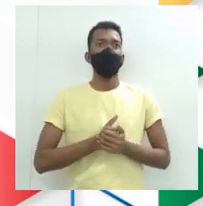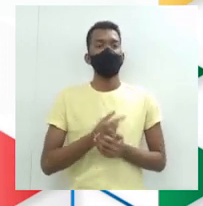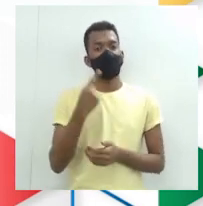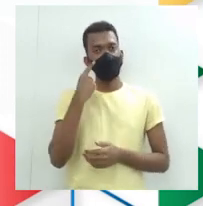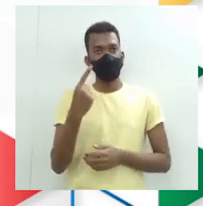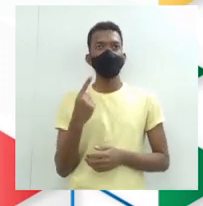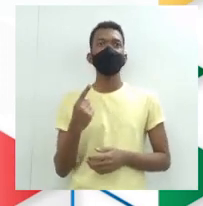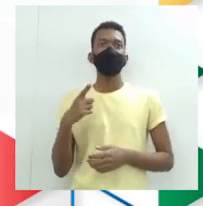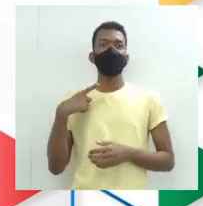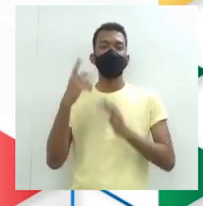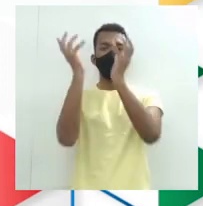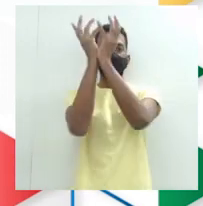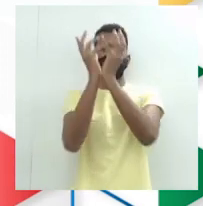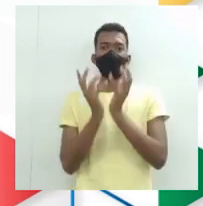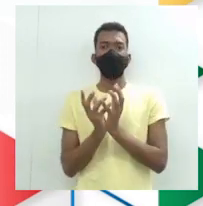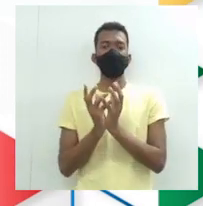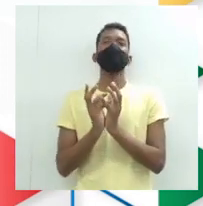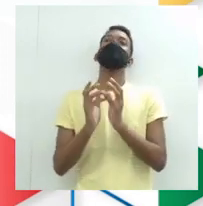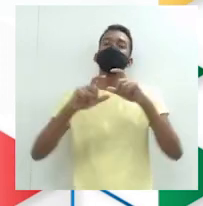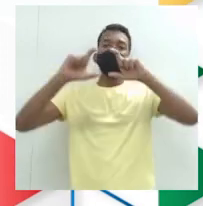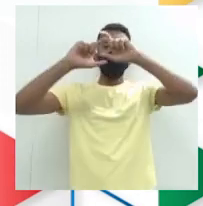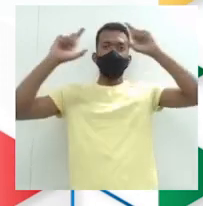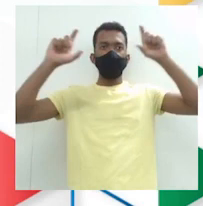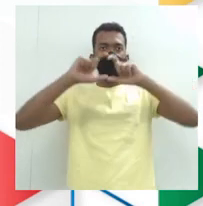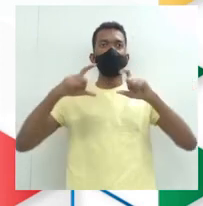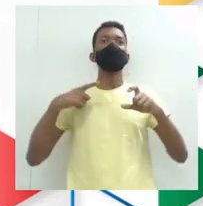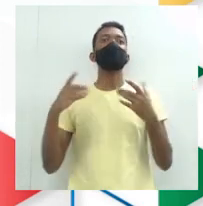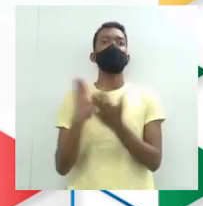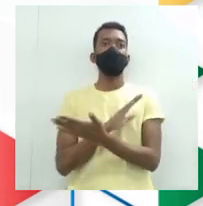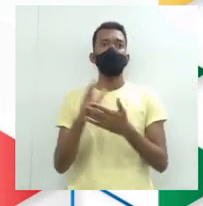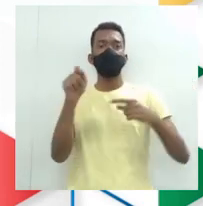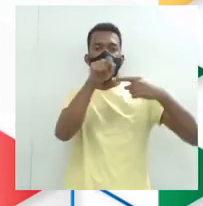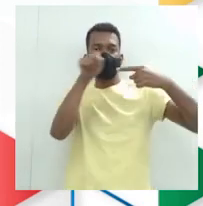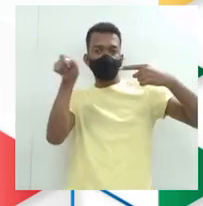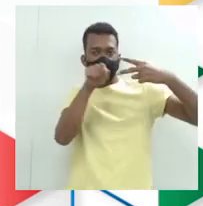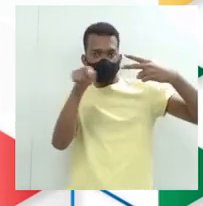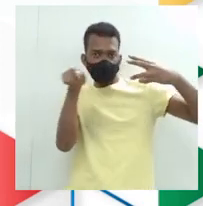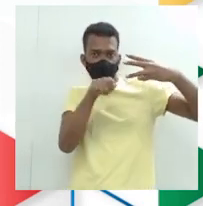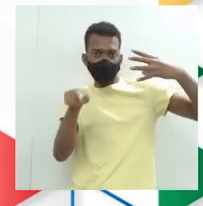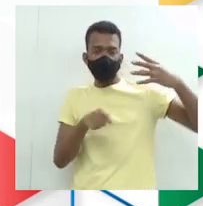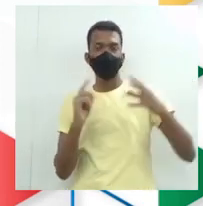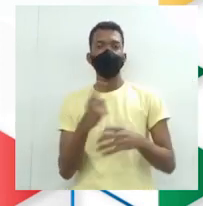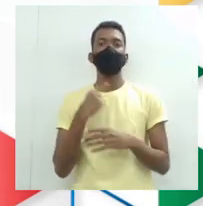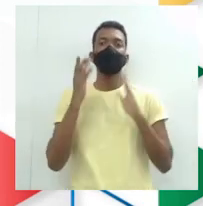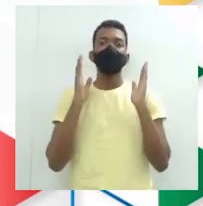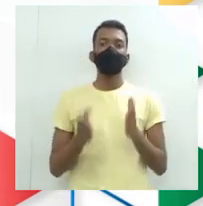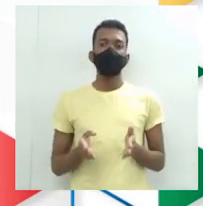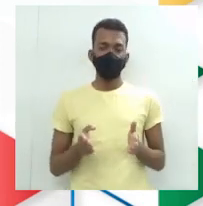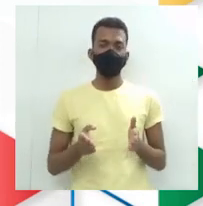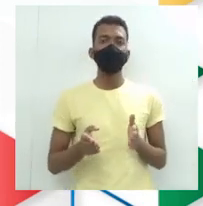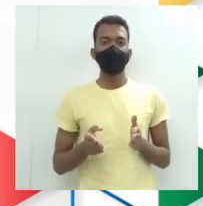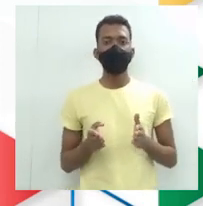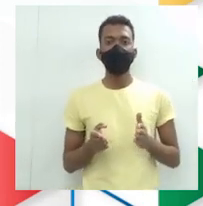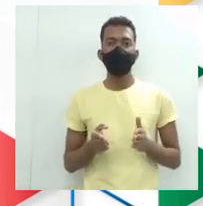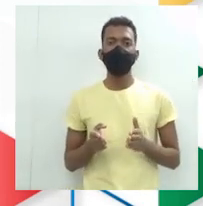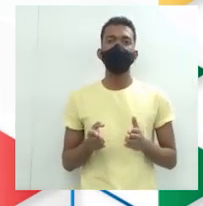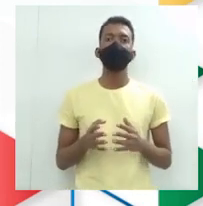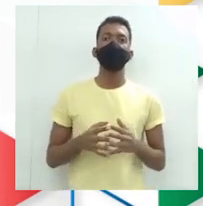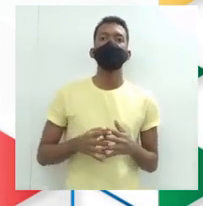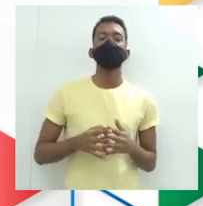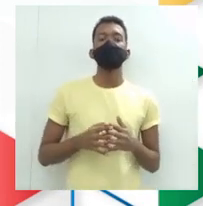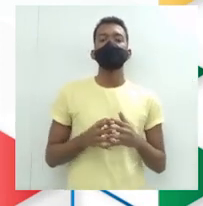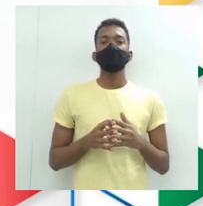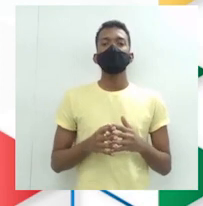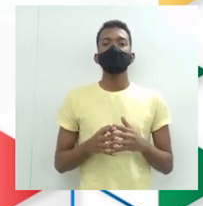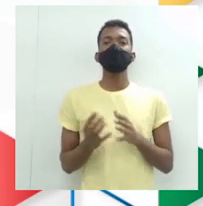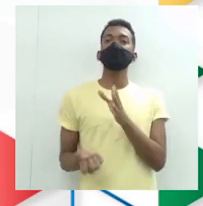peguei 2 blocos desse texto e eu sublinhei algumas palavras para a gente já ir criando essa noção. Então a gente